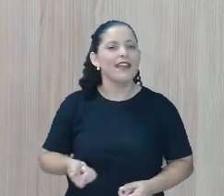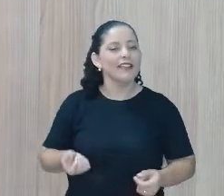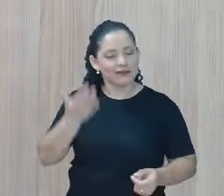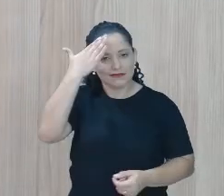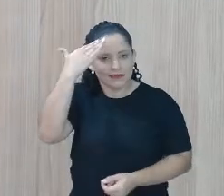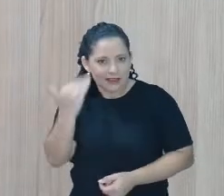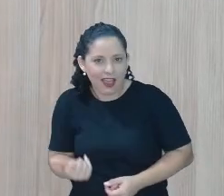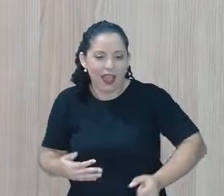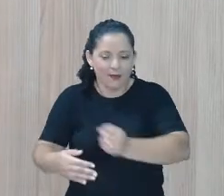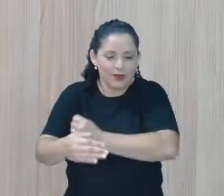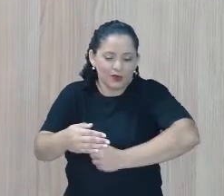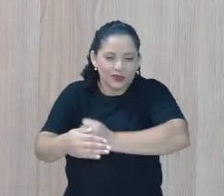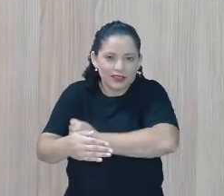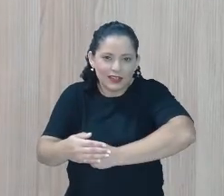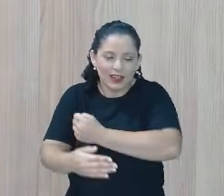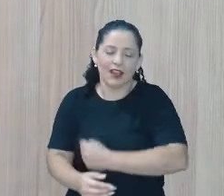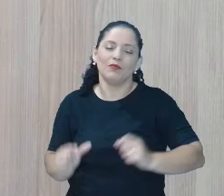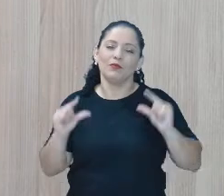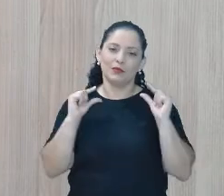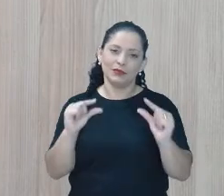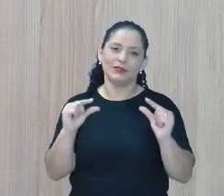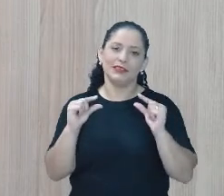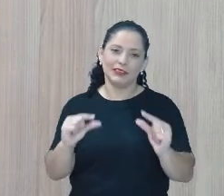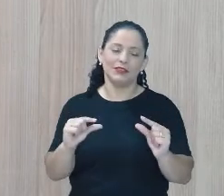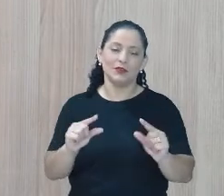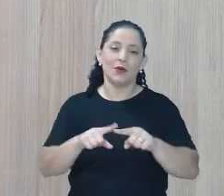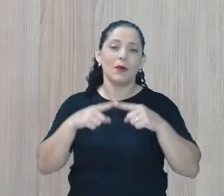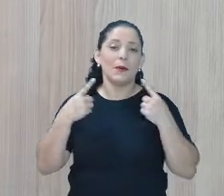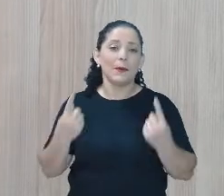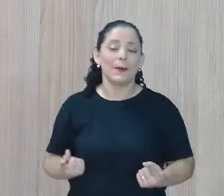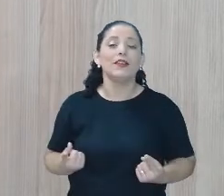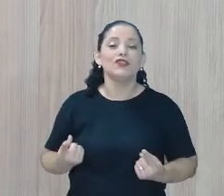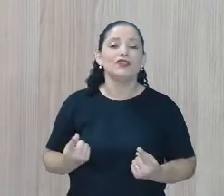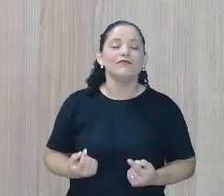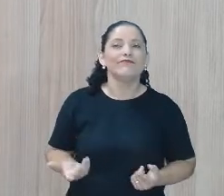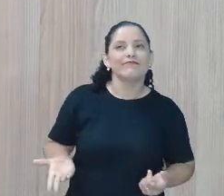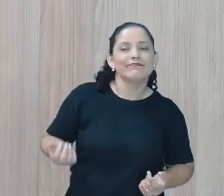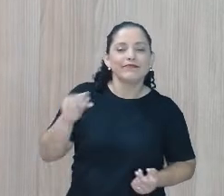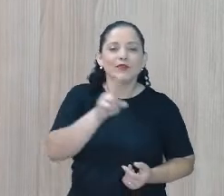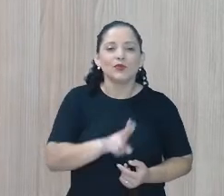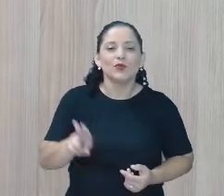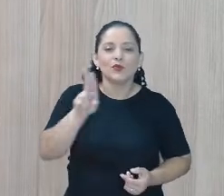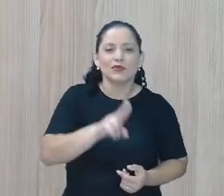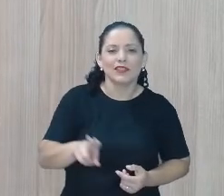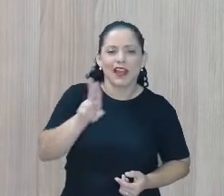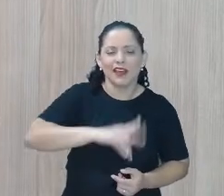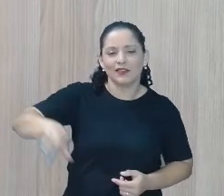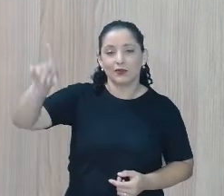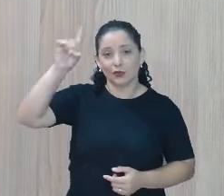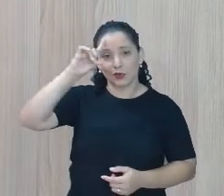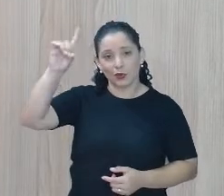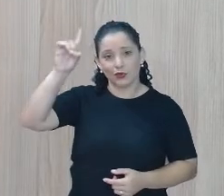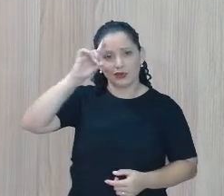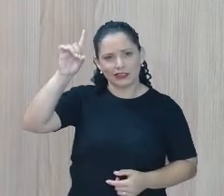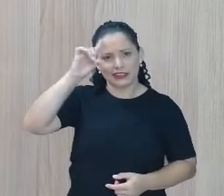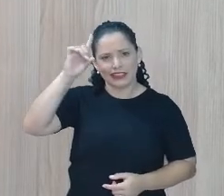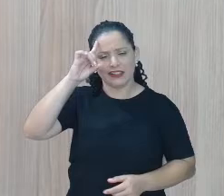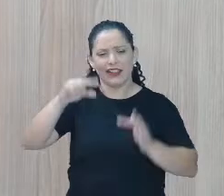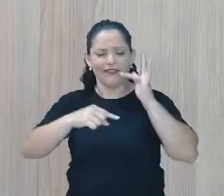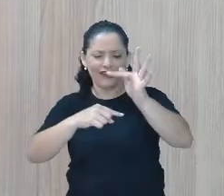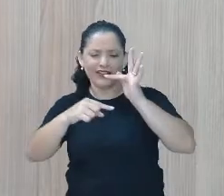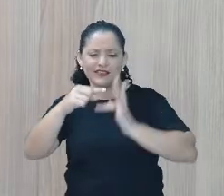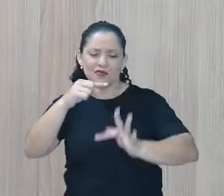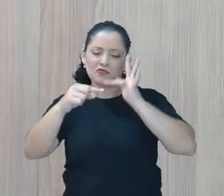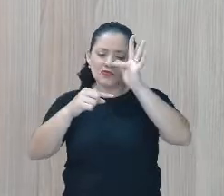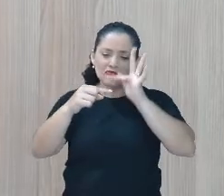professor? Mas aí, em questão à receita, realmente, nós usamos questões de fração diariamente, no nosso dia a dia, e não